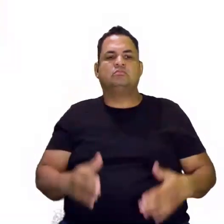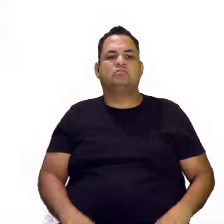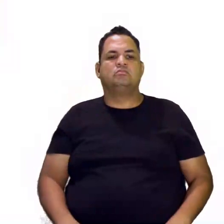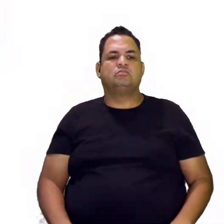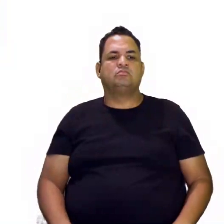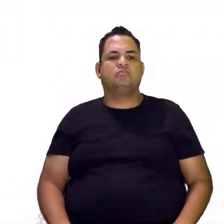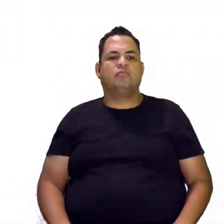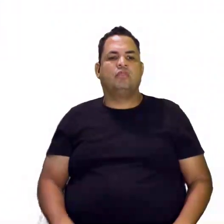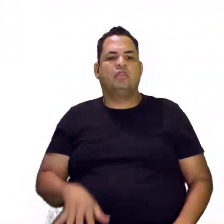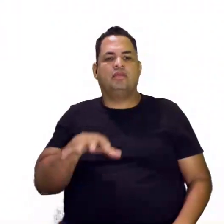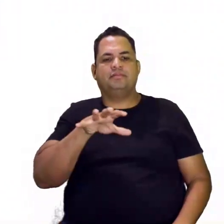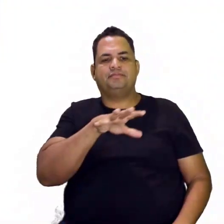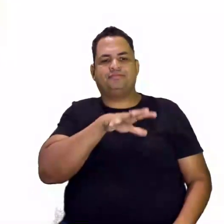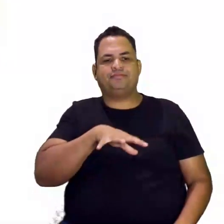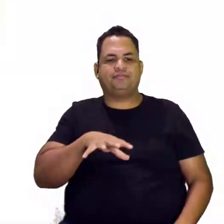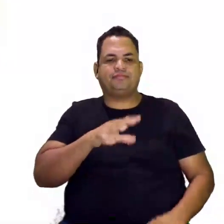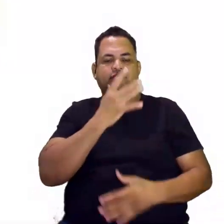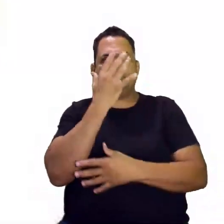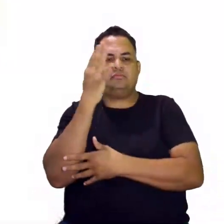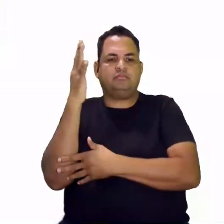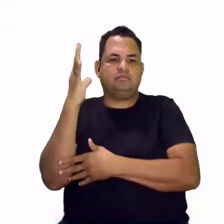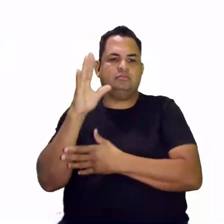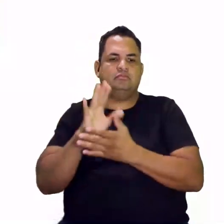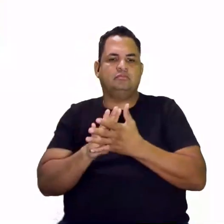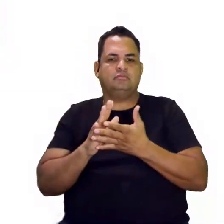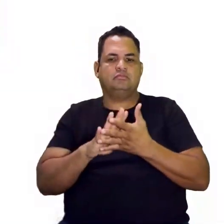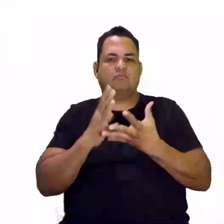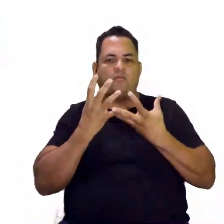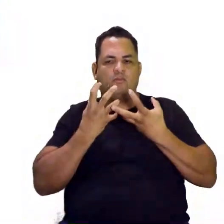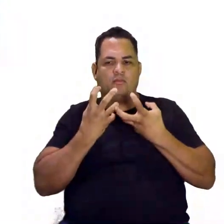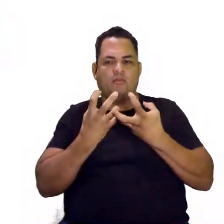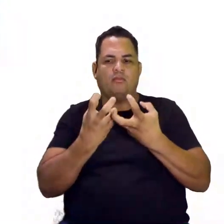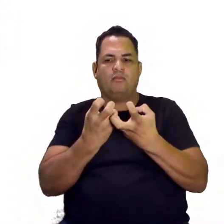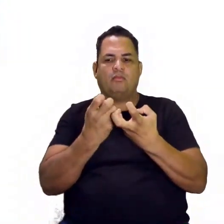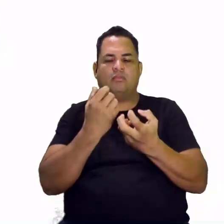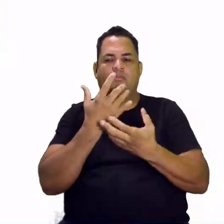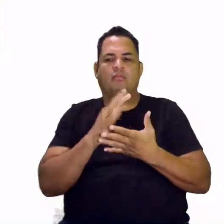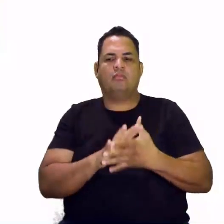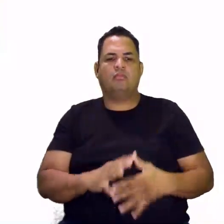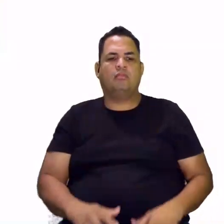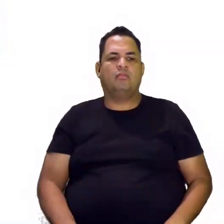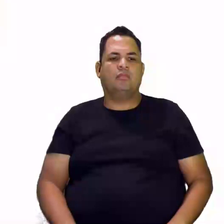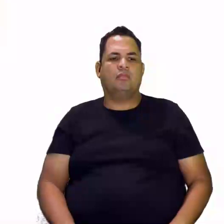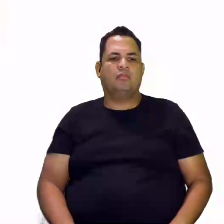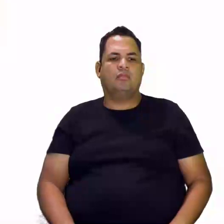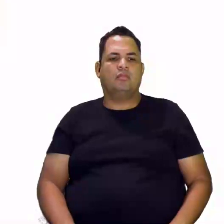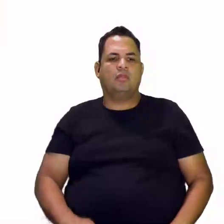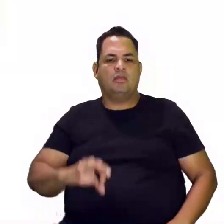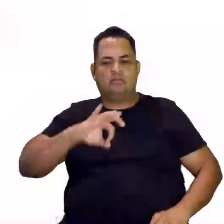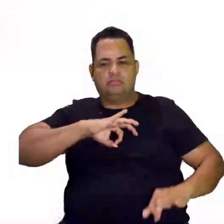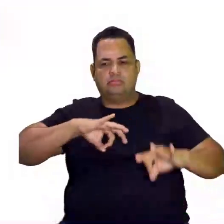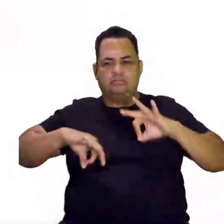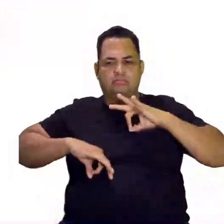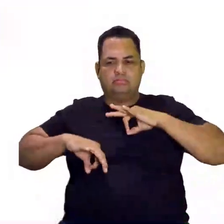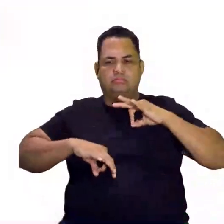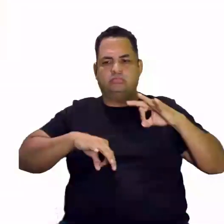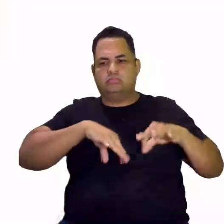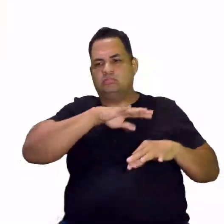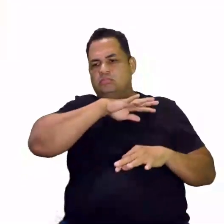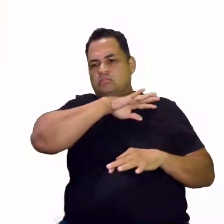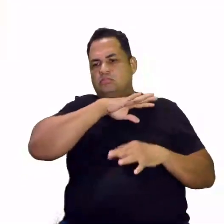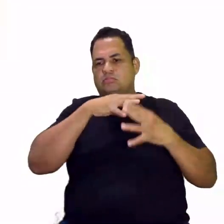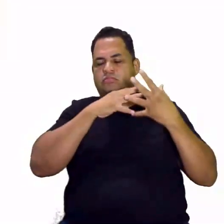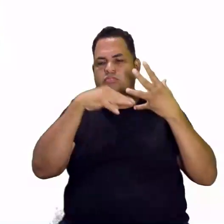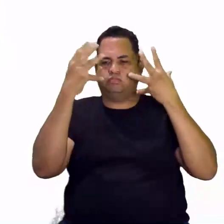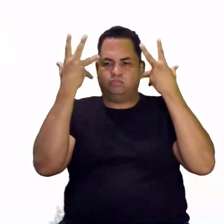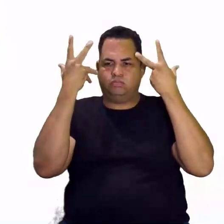nas regiões de vegetação mais seca, né, uma vegetação mais rala. A onça pintada, né,